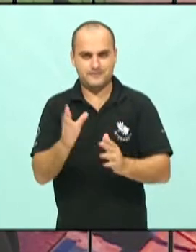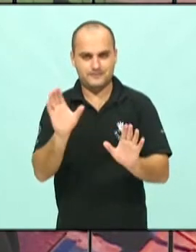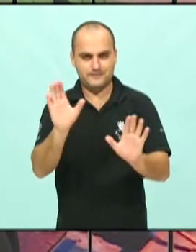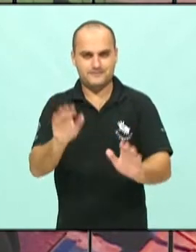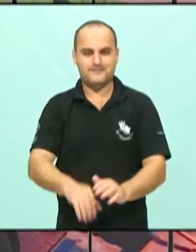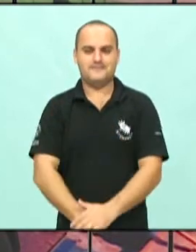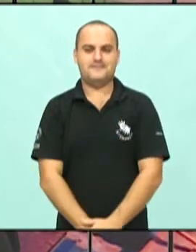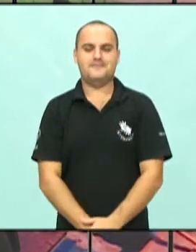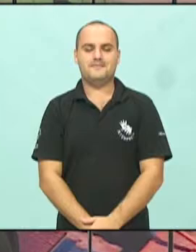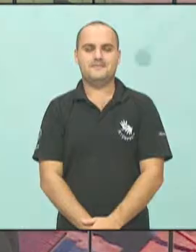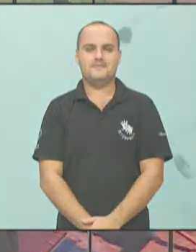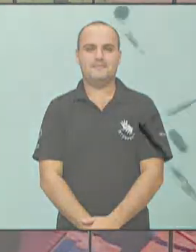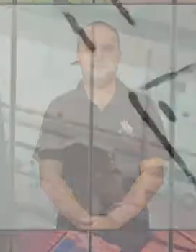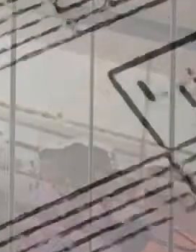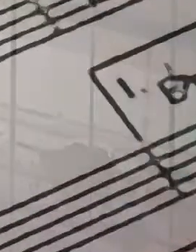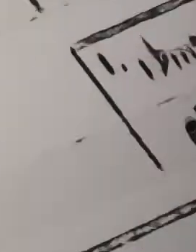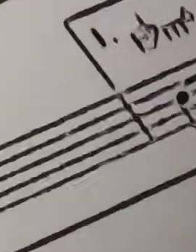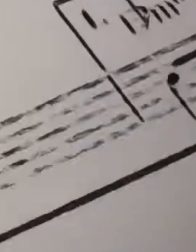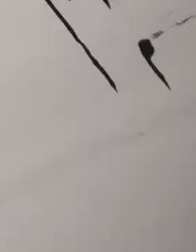já.